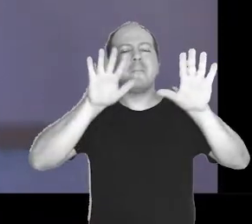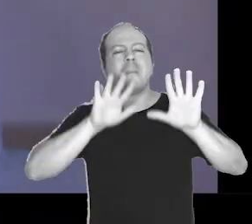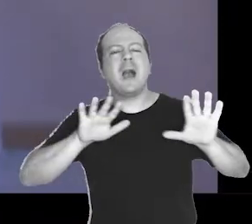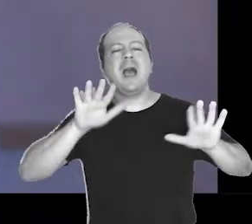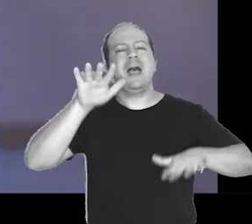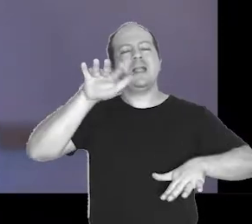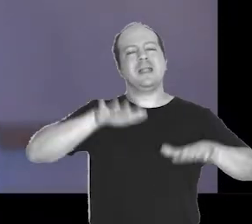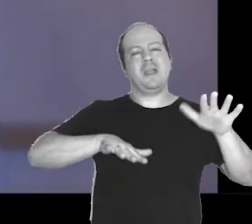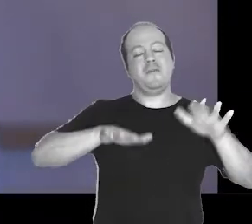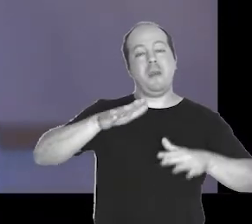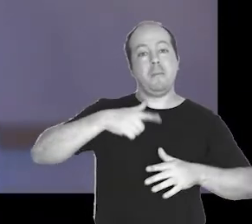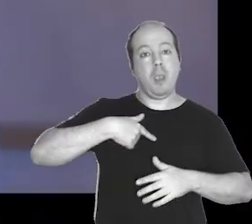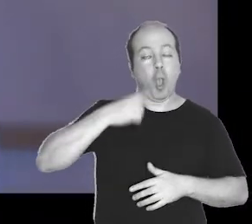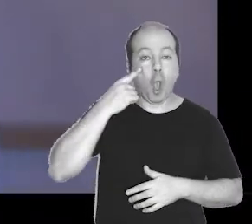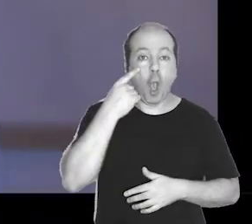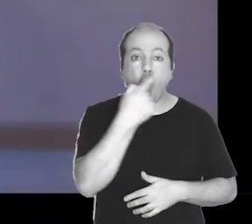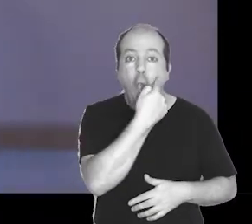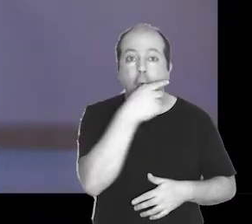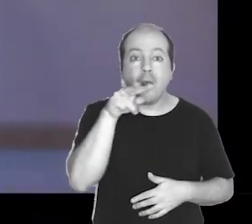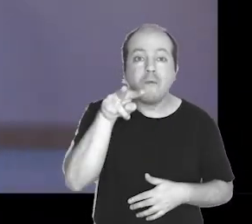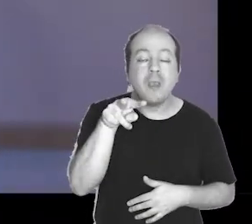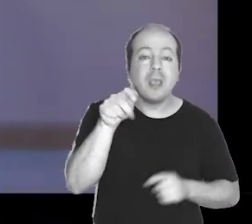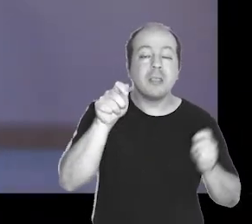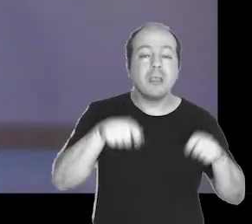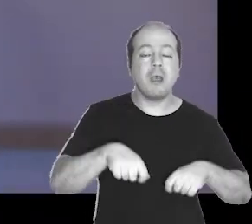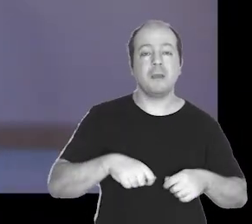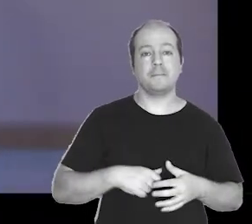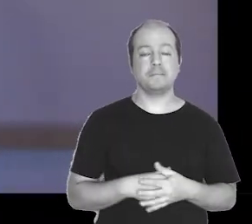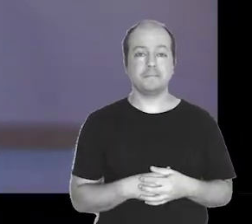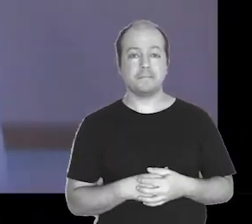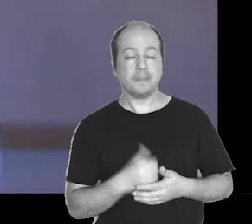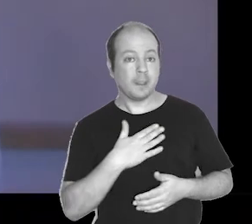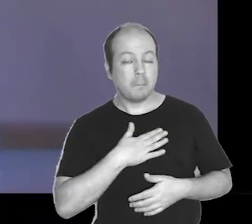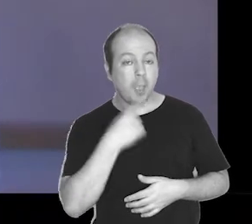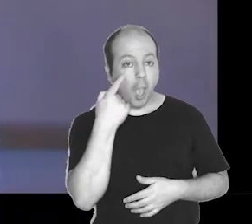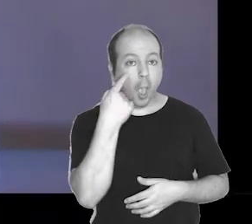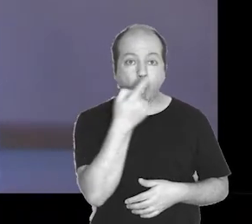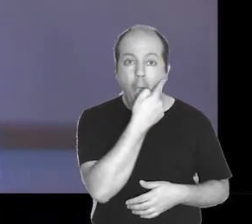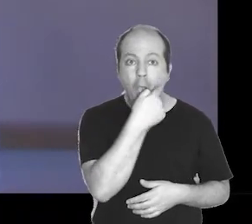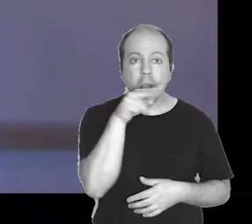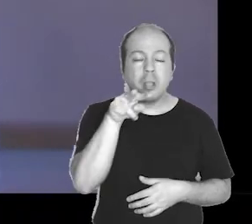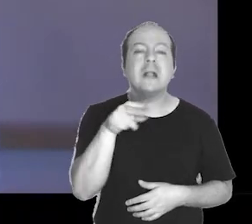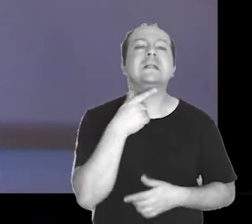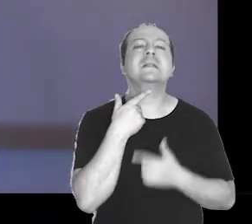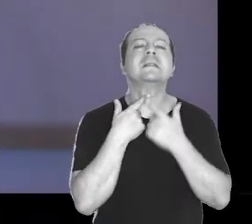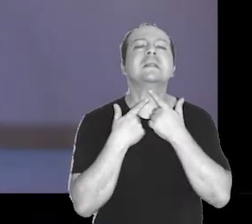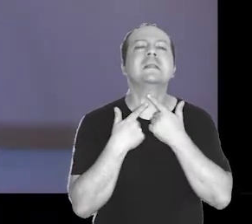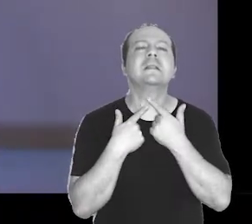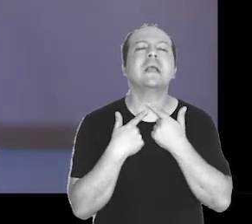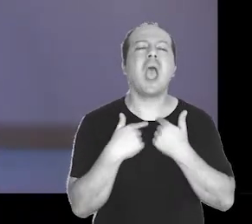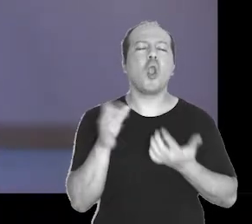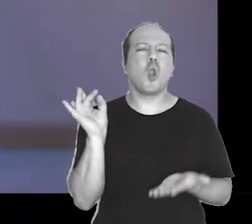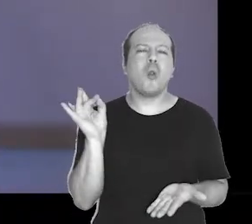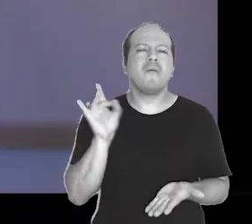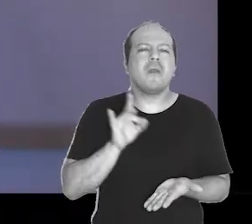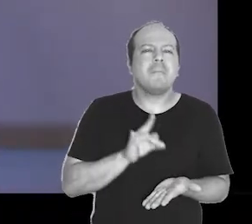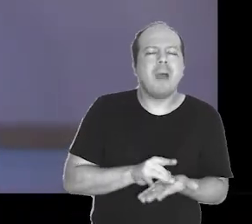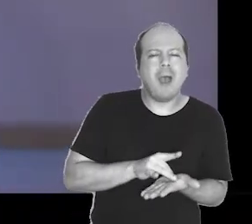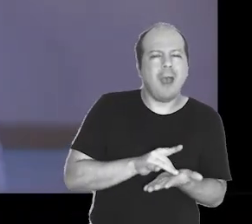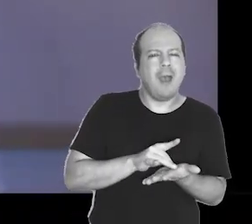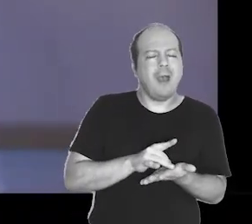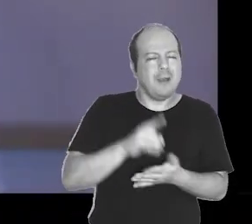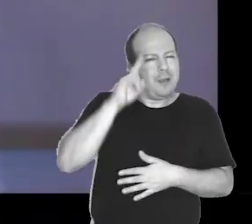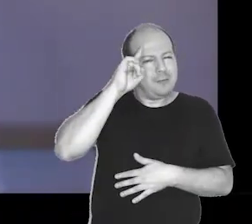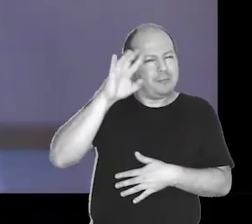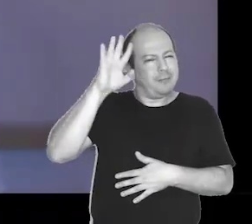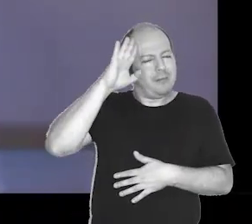somente os meus olhos possam ver. Meus olhos desejosos de confirmar vaidosamente a